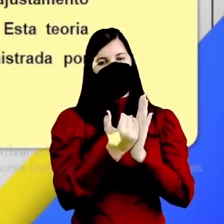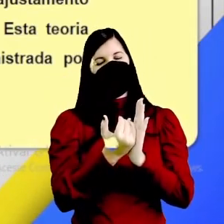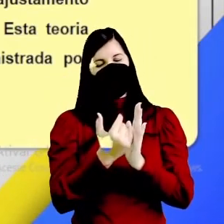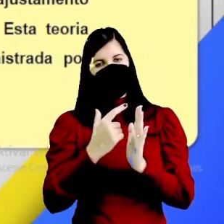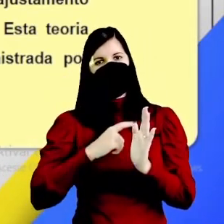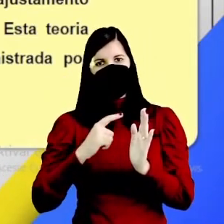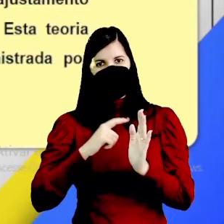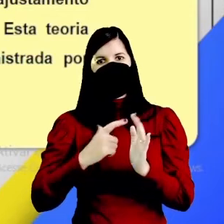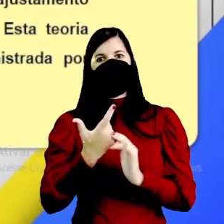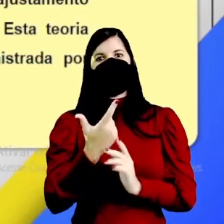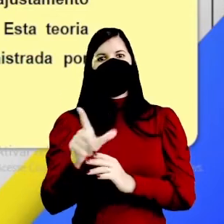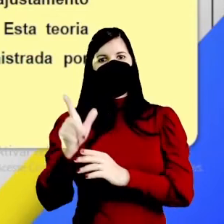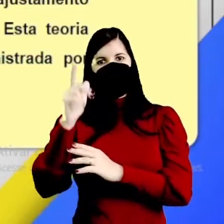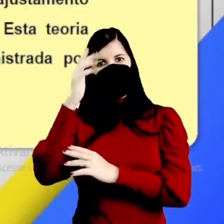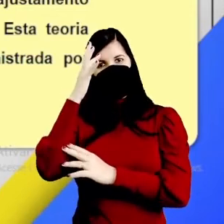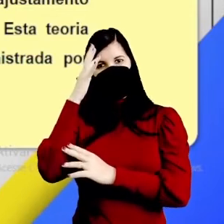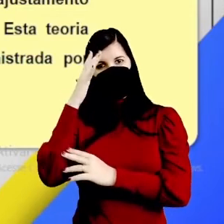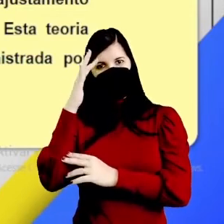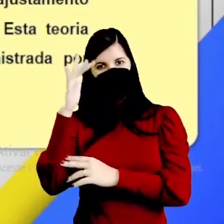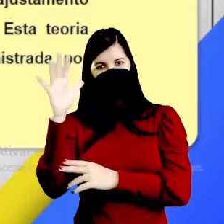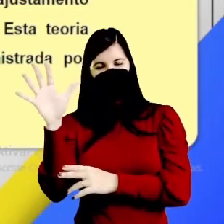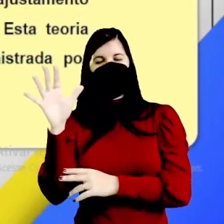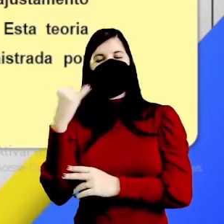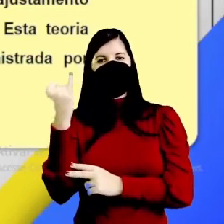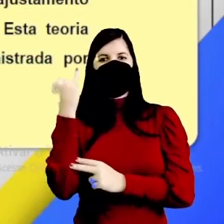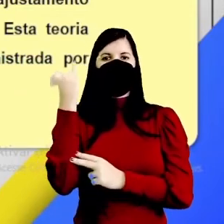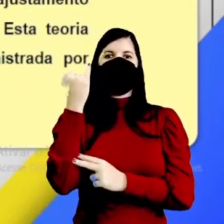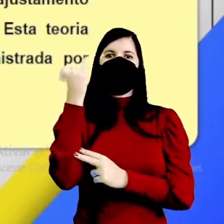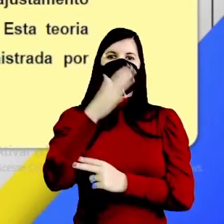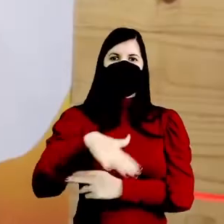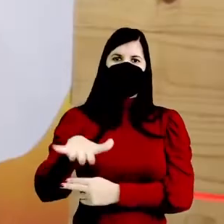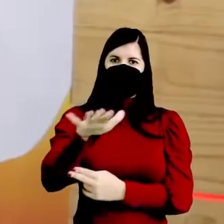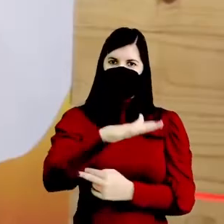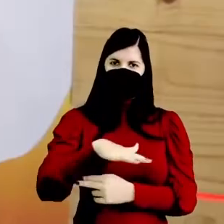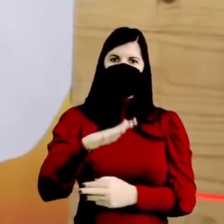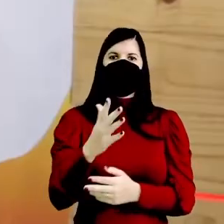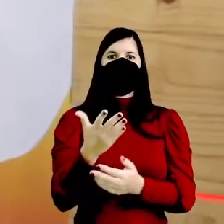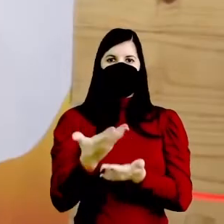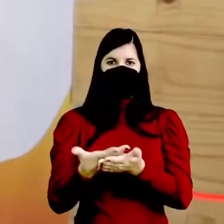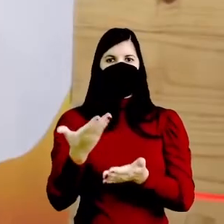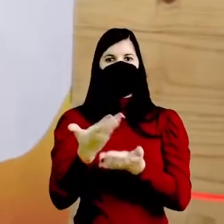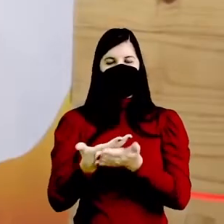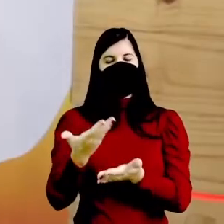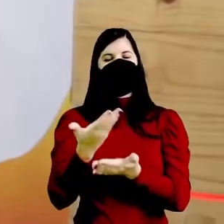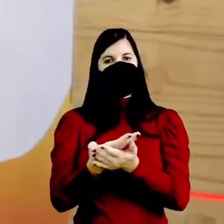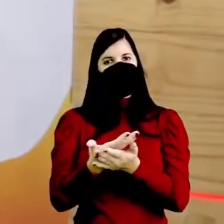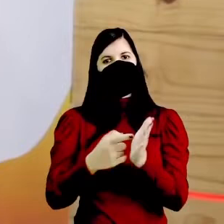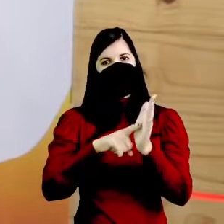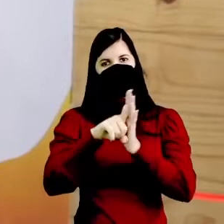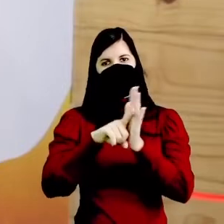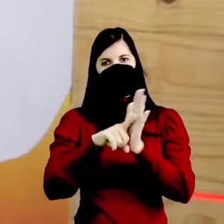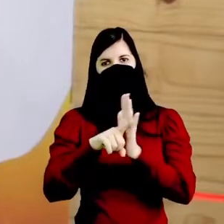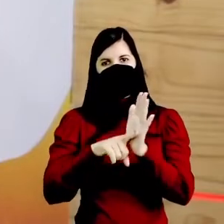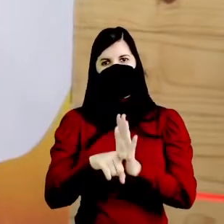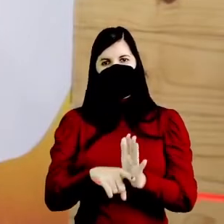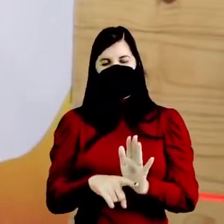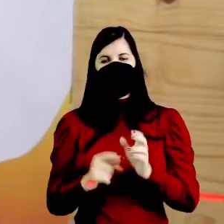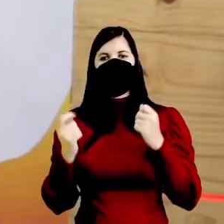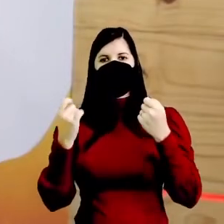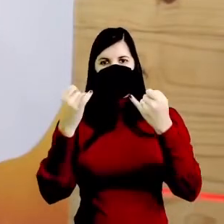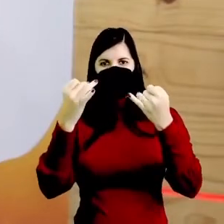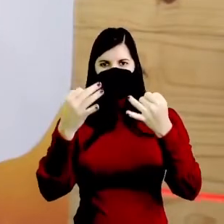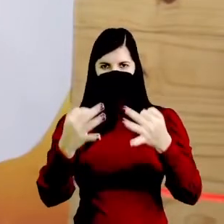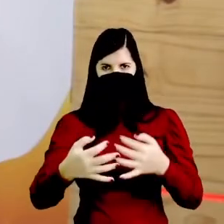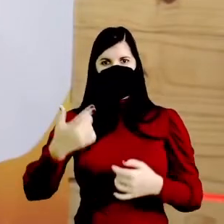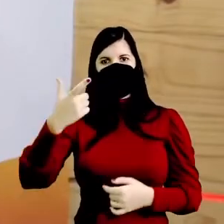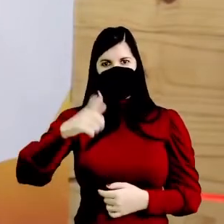que é outro autor muito importante nessa área. Vocês vão ver ele lá na bibliografia, vai ouvir falar demais sobre o